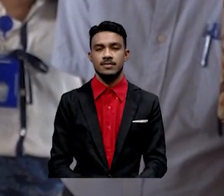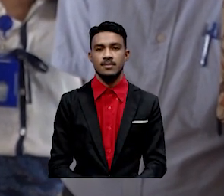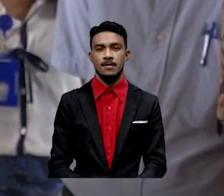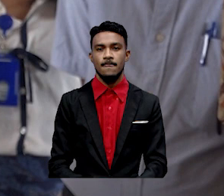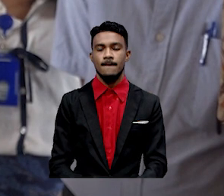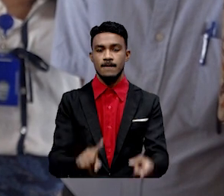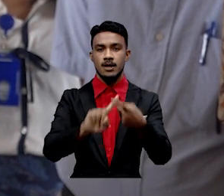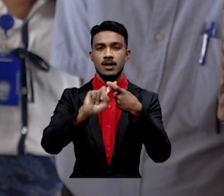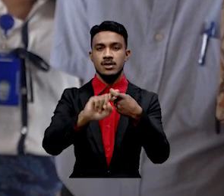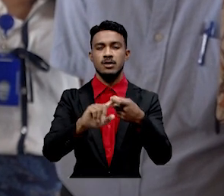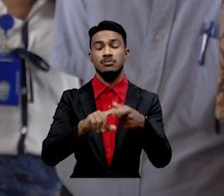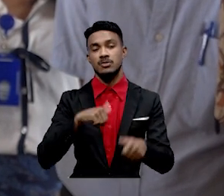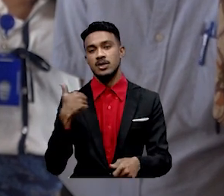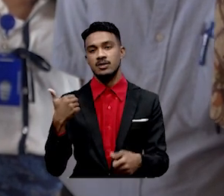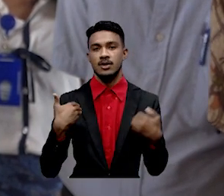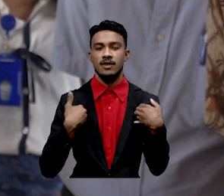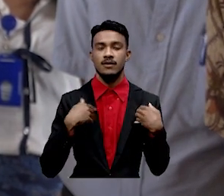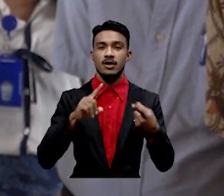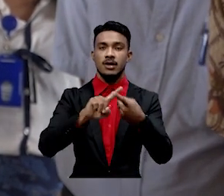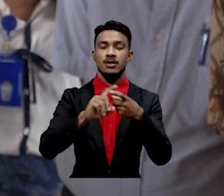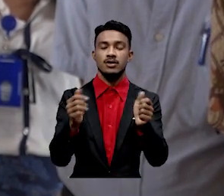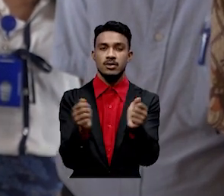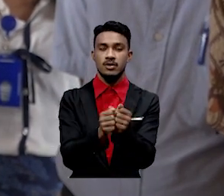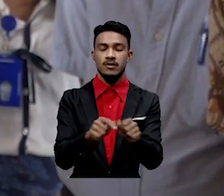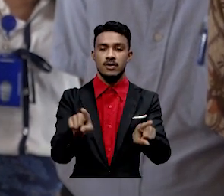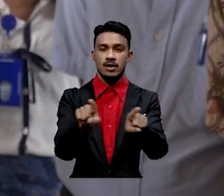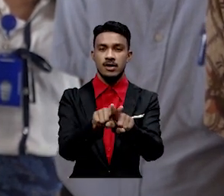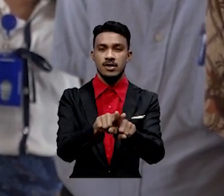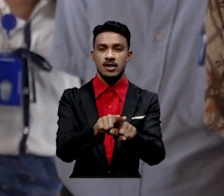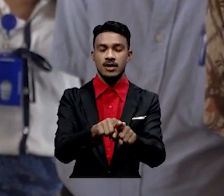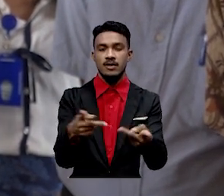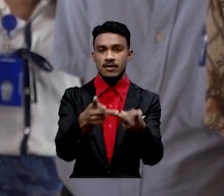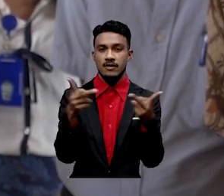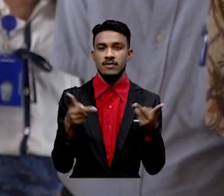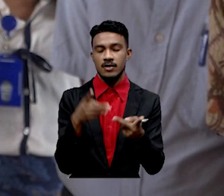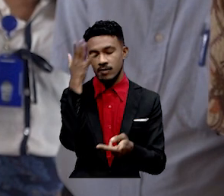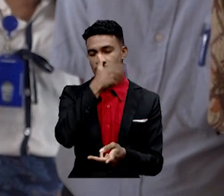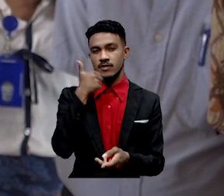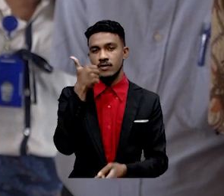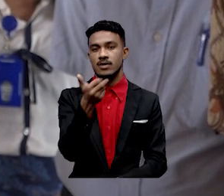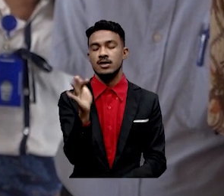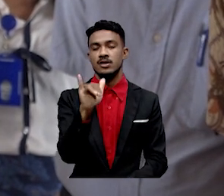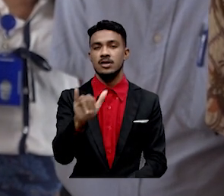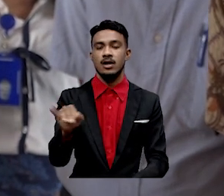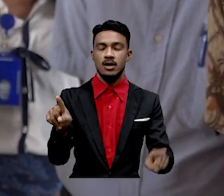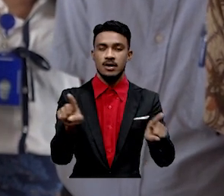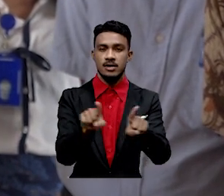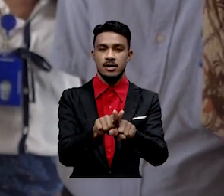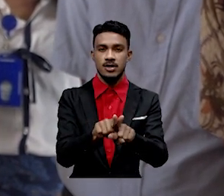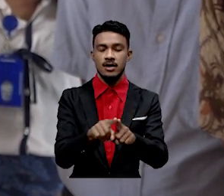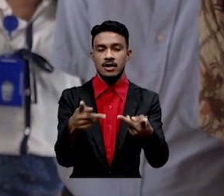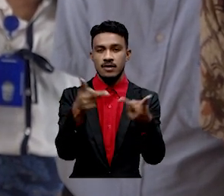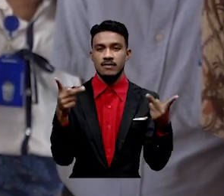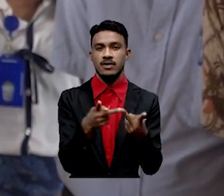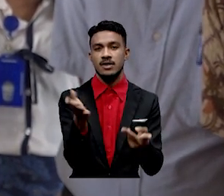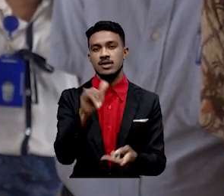relação balu maca, se ia ligação ne, hanesan jardim sira, anesan faten